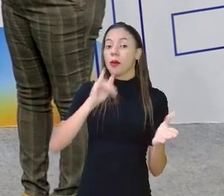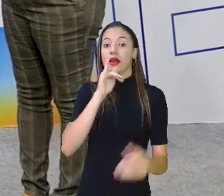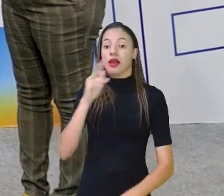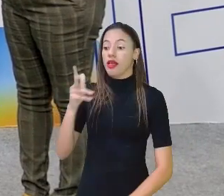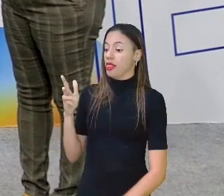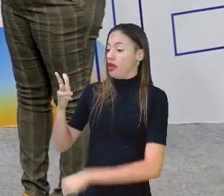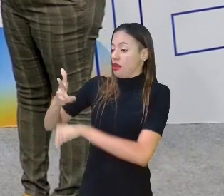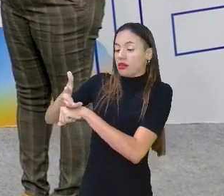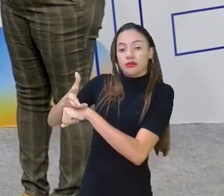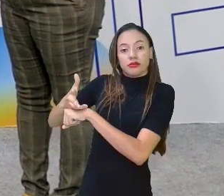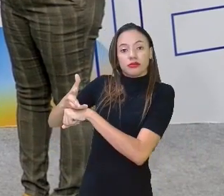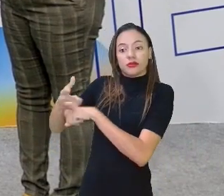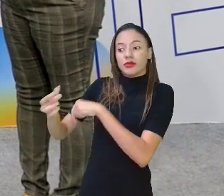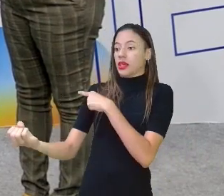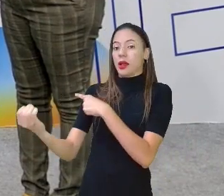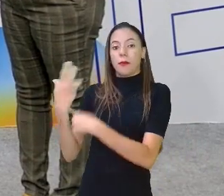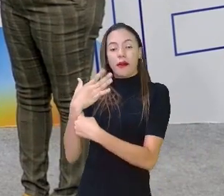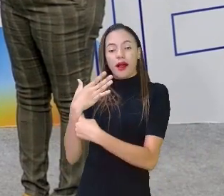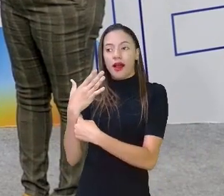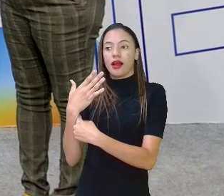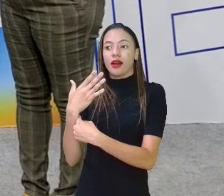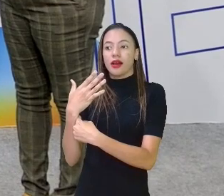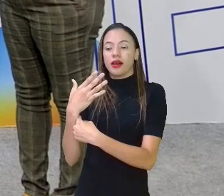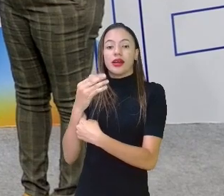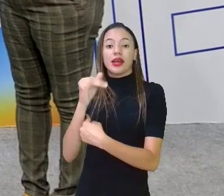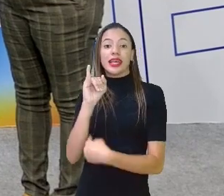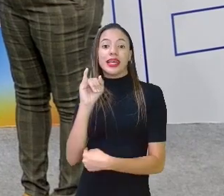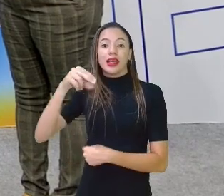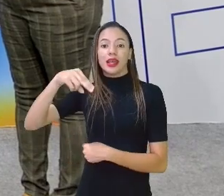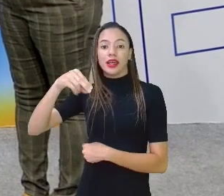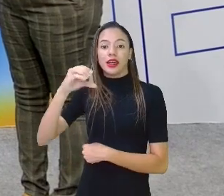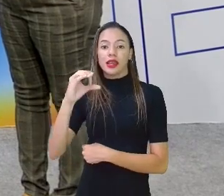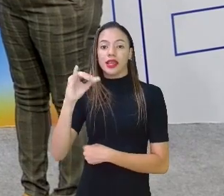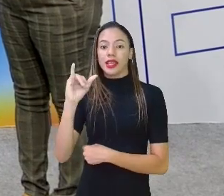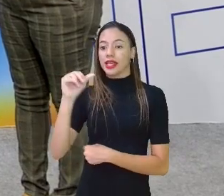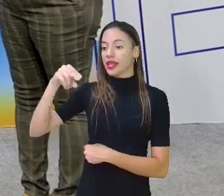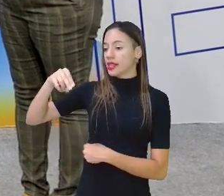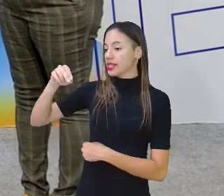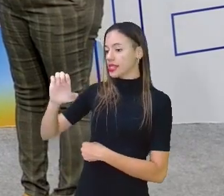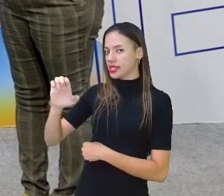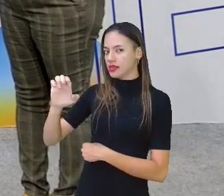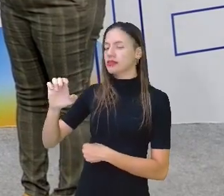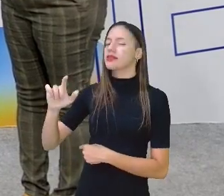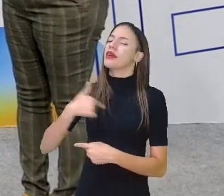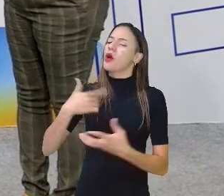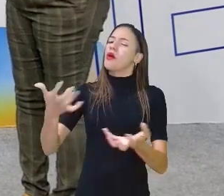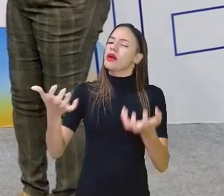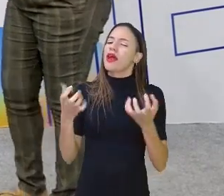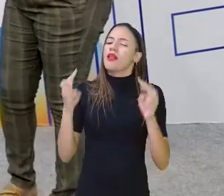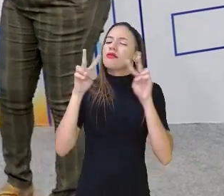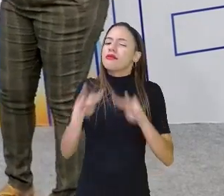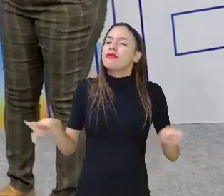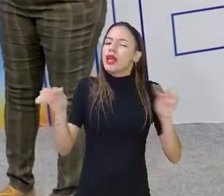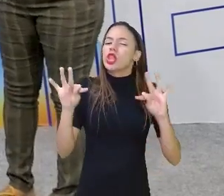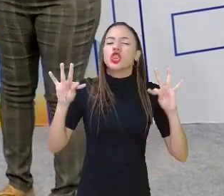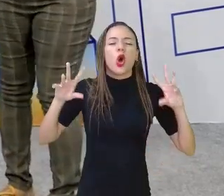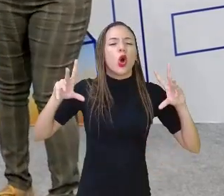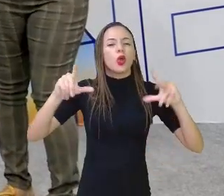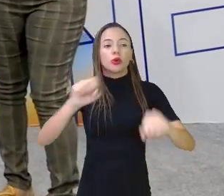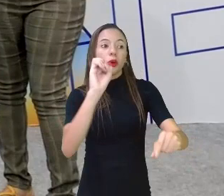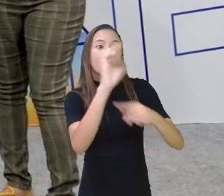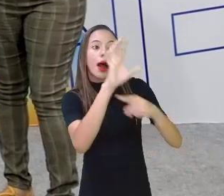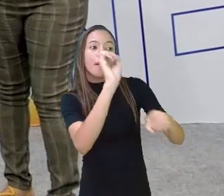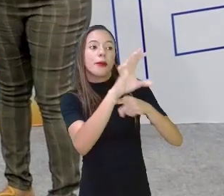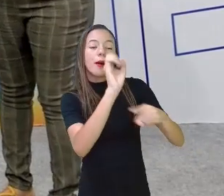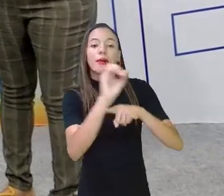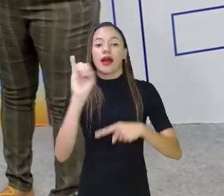gravar e mandar para o Ensine. De novo, eu quero ver todo mundo mandando para o